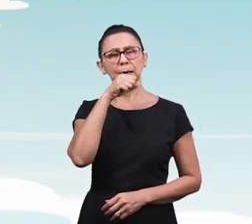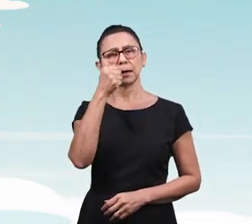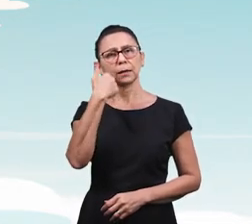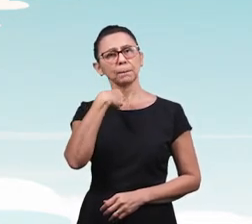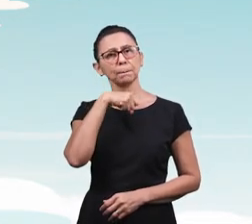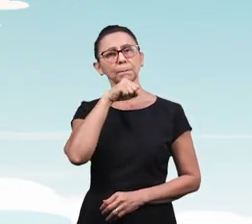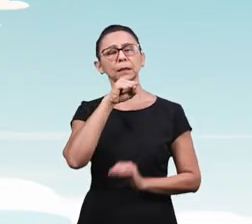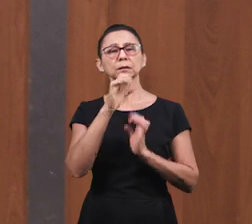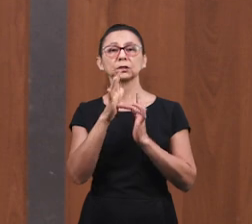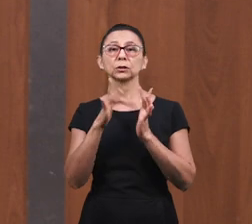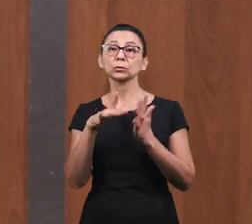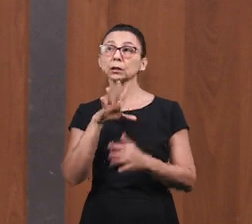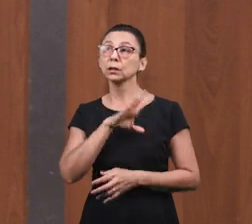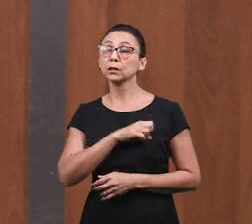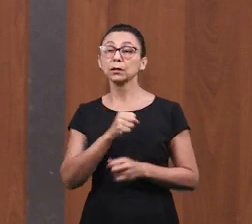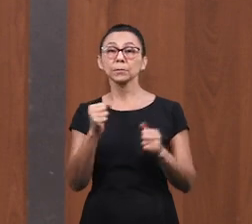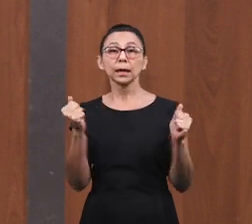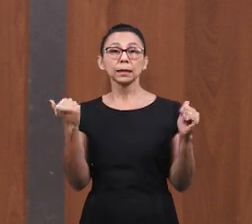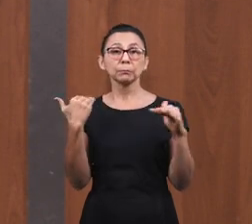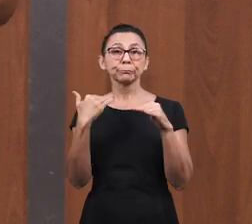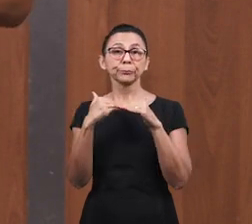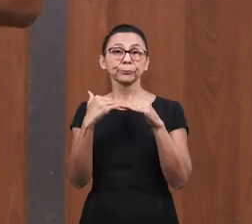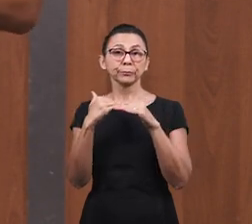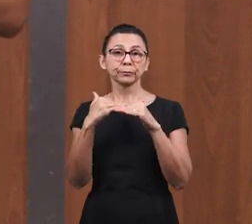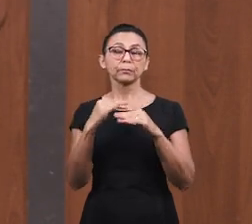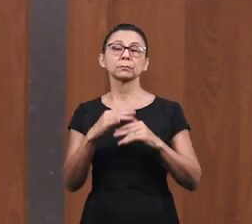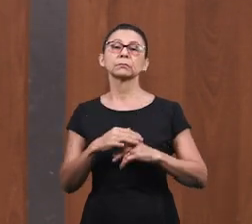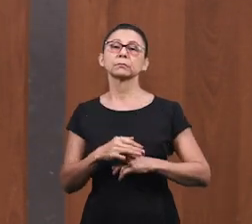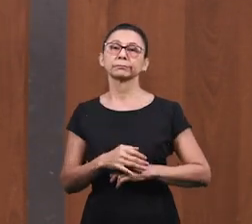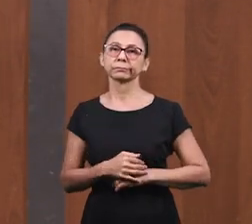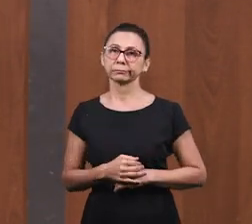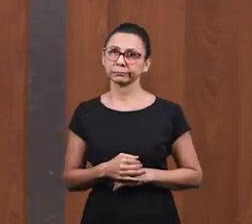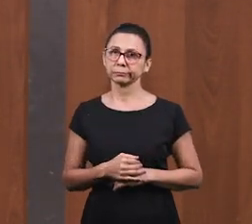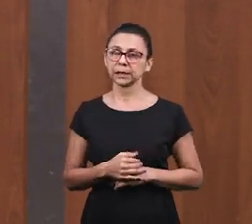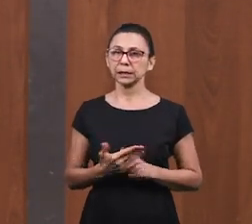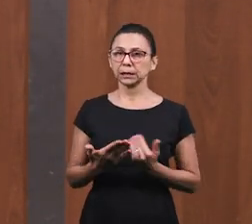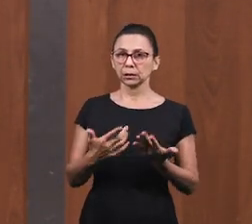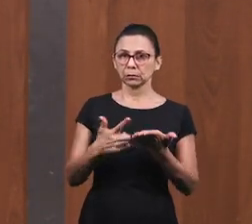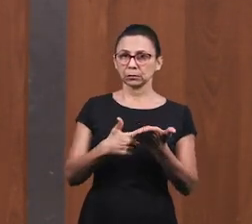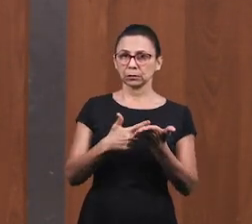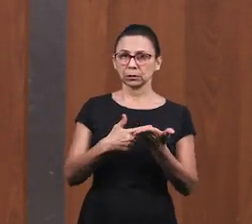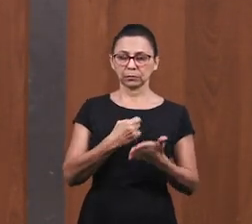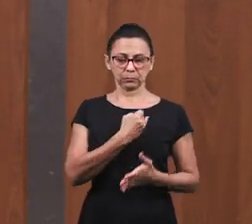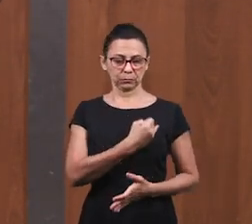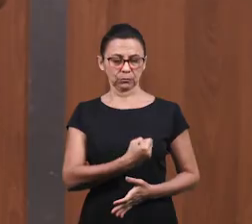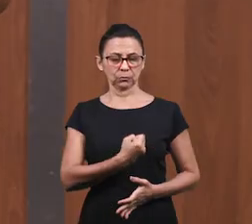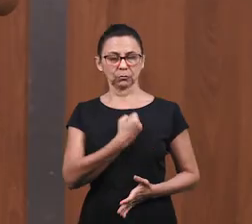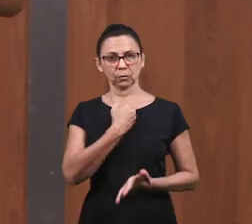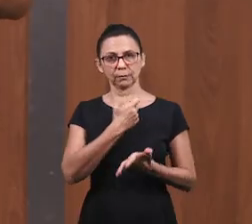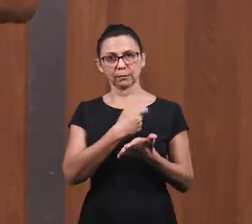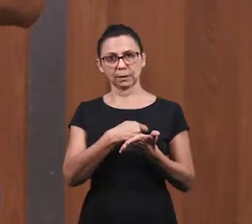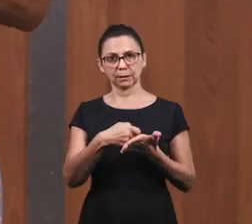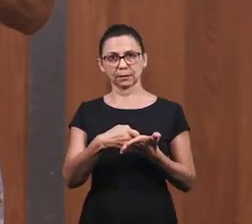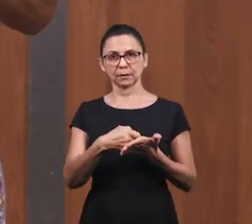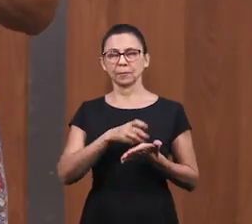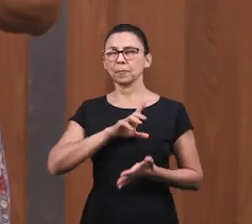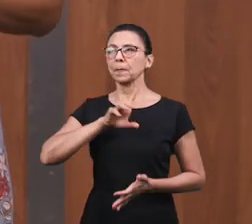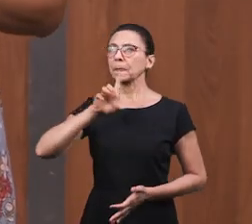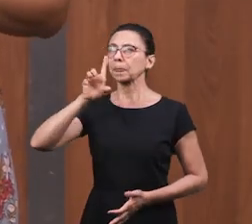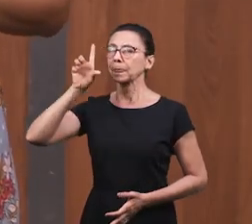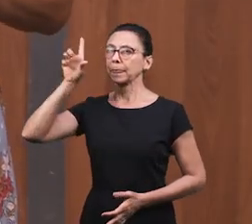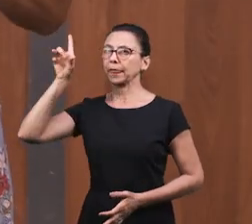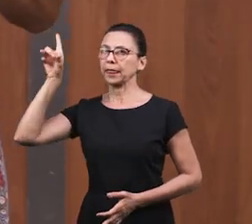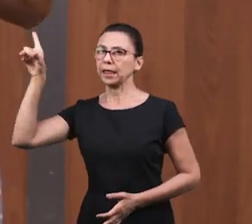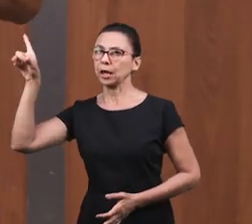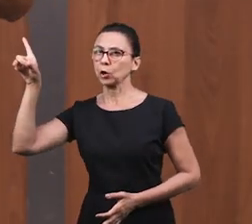Jesus ama a todos de igual forma. E é por isso que no livro de João está escrito que